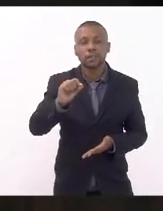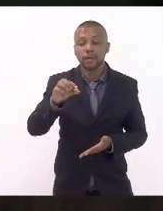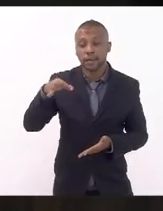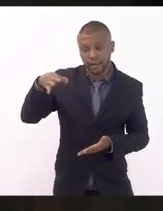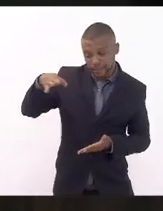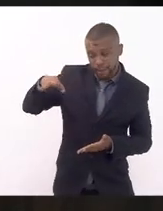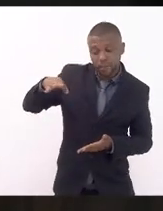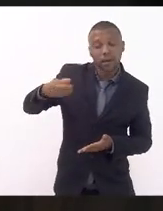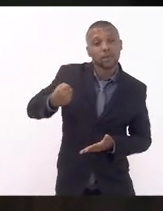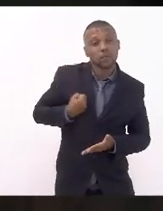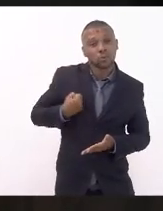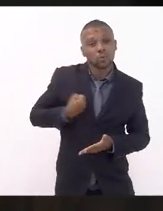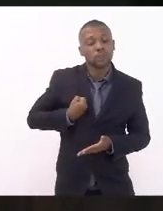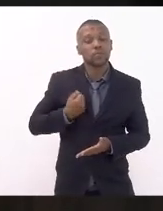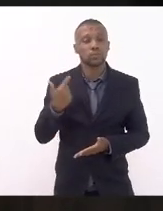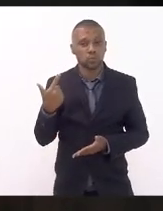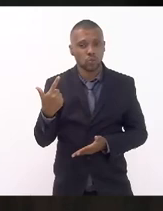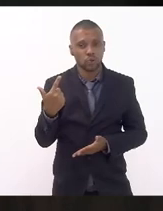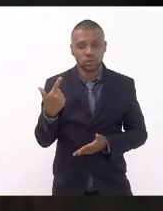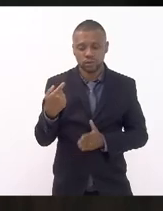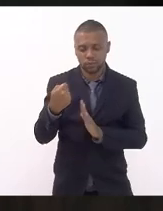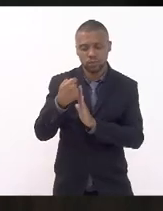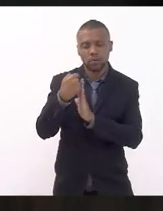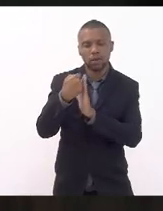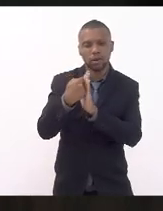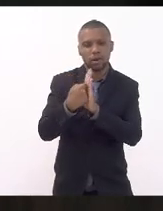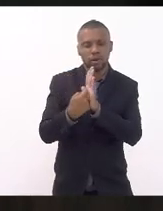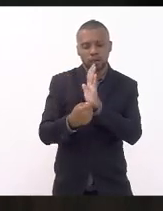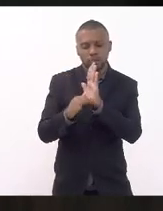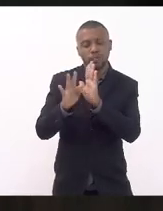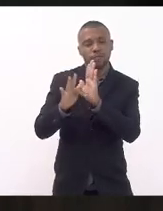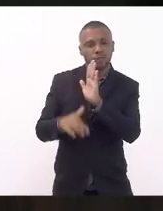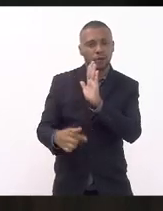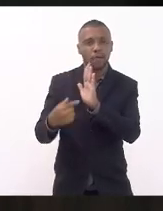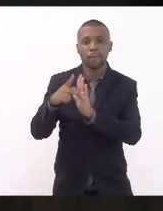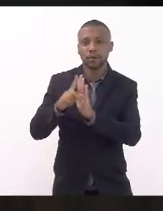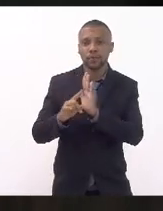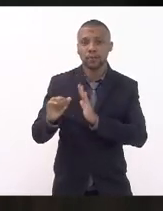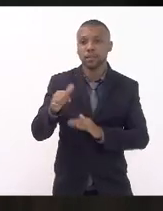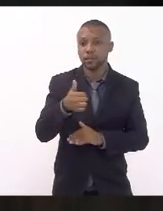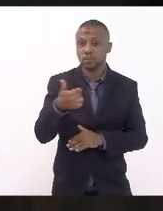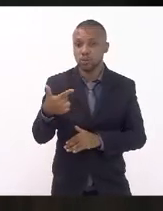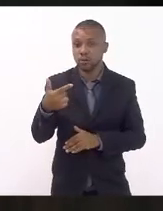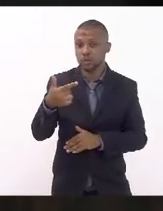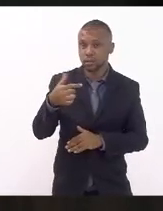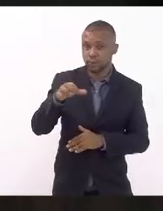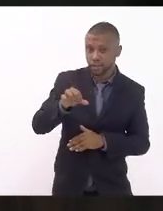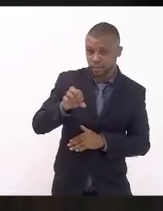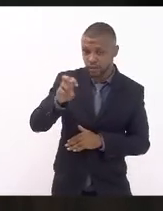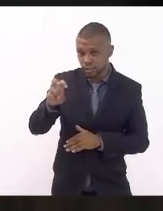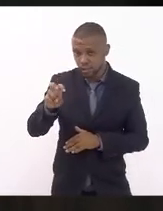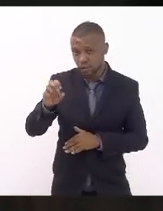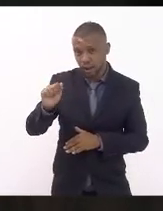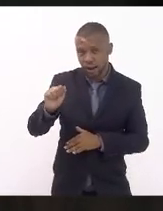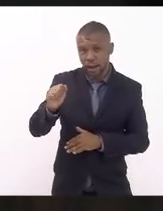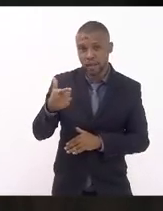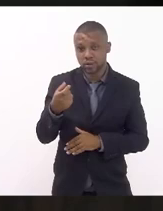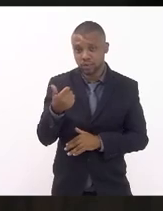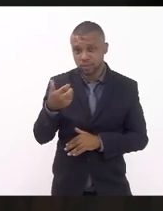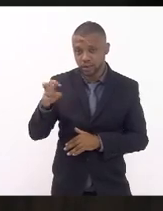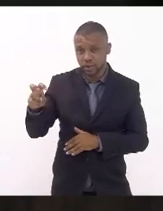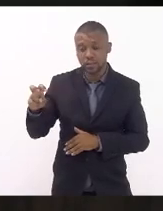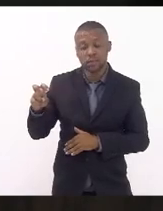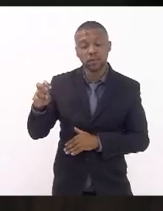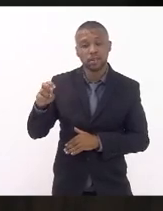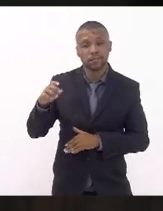número 2, ao final da página, projeto de lei 1295-A, de 2015, segunda discussão, redação